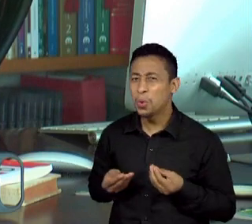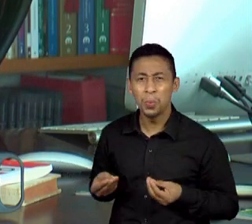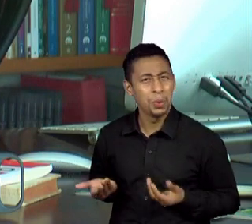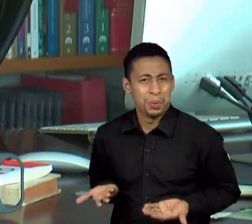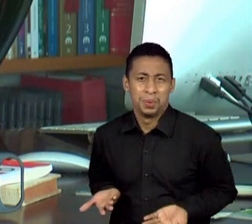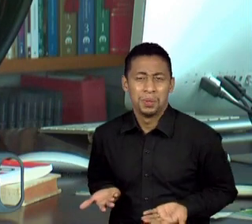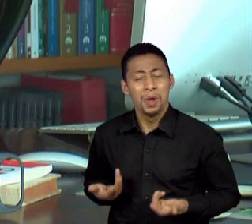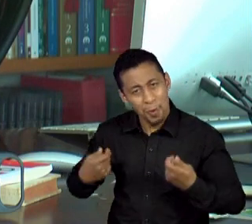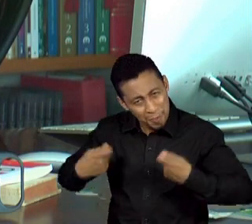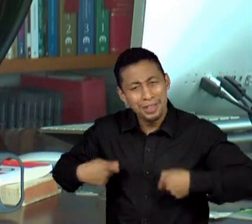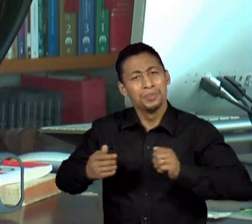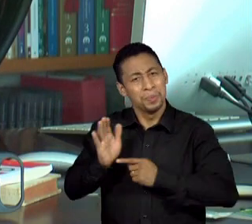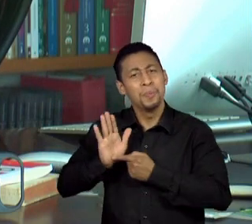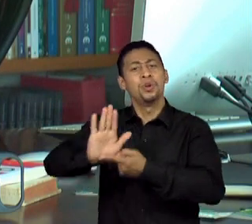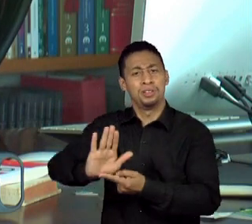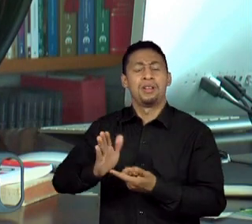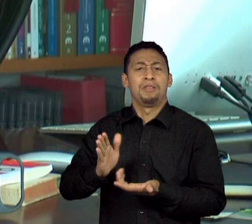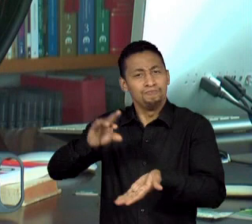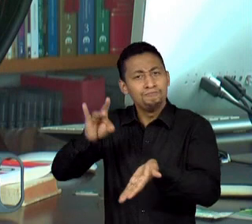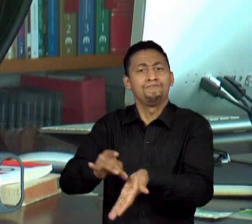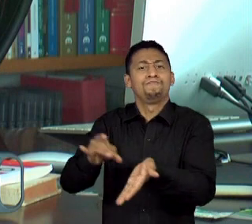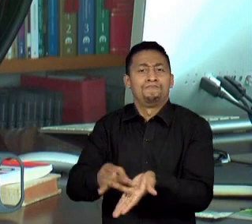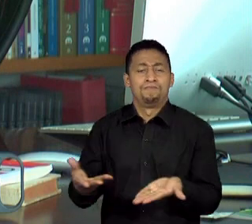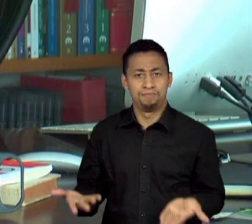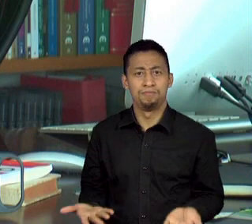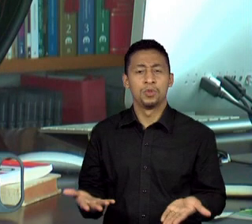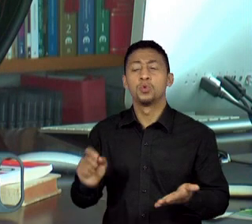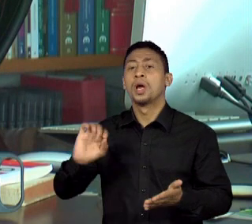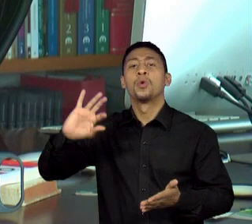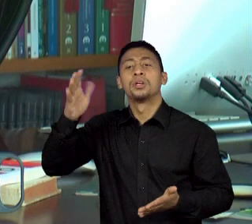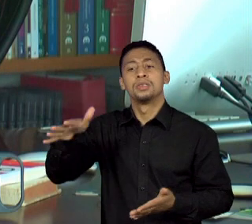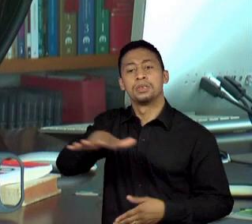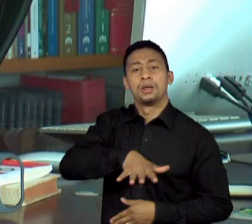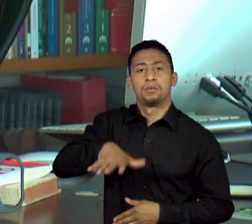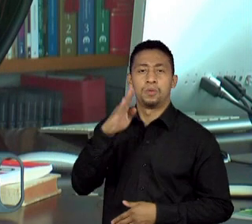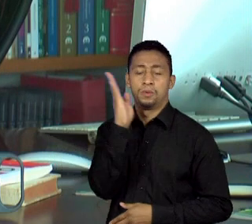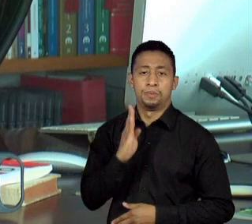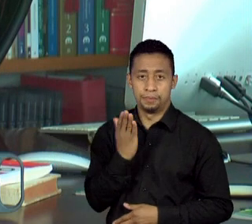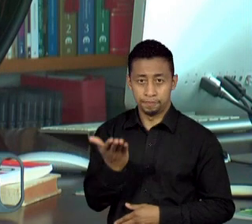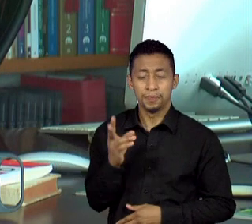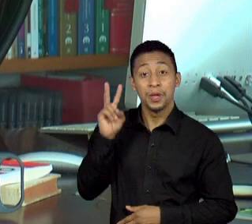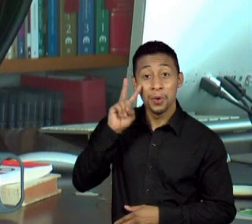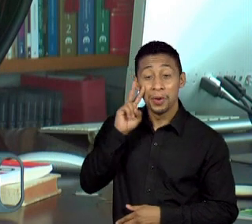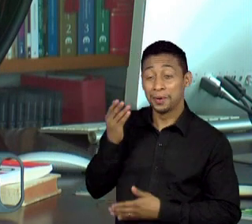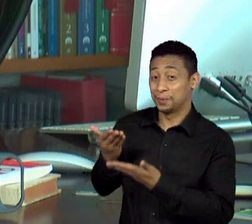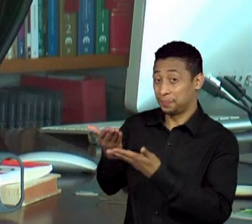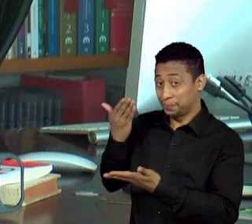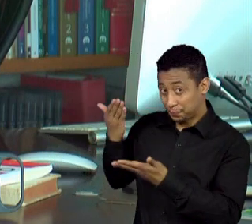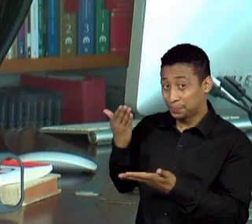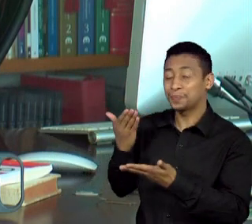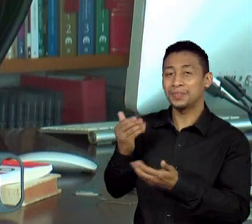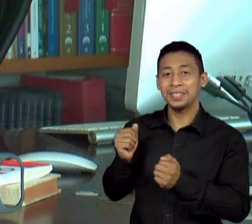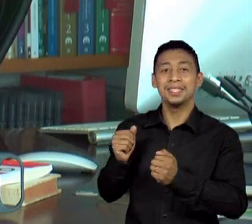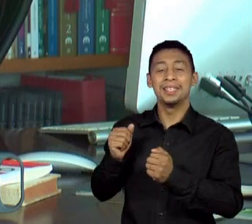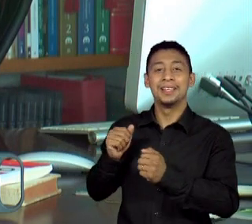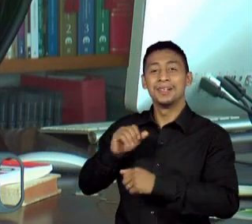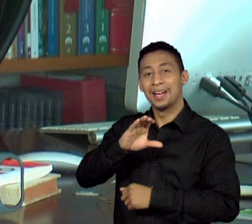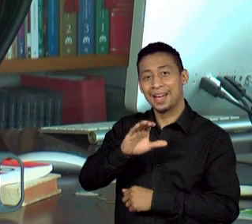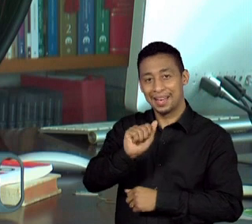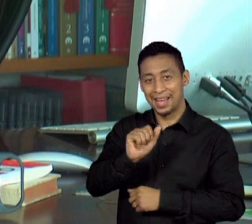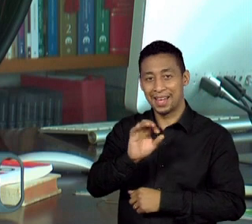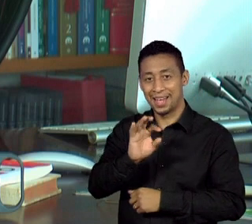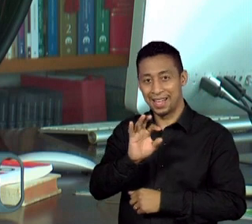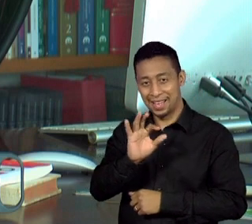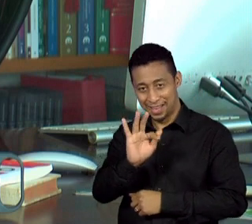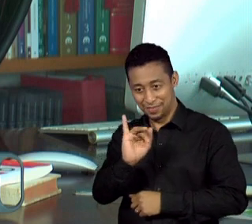falar disso. Eu me lembro de uma frase do Kafka, do seu diário, que ficou famosa, que ele disse assim, anotou assim